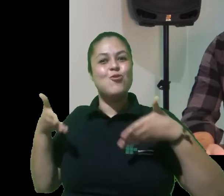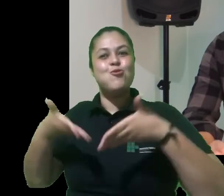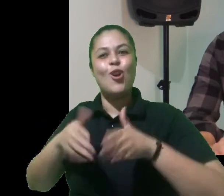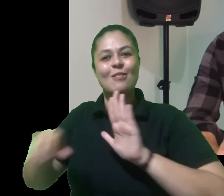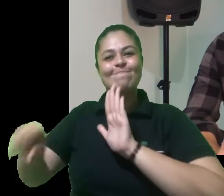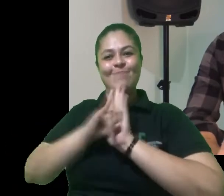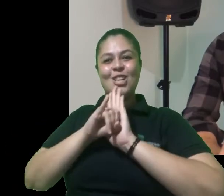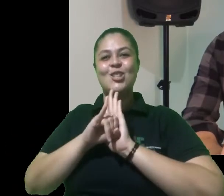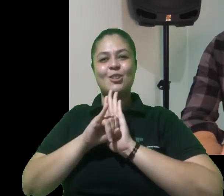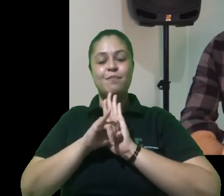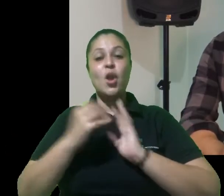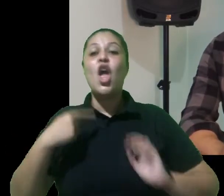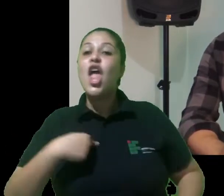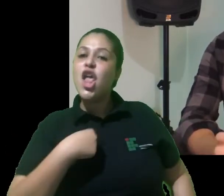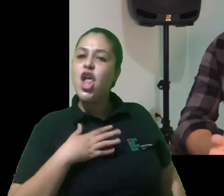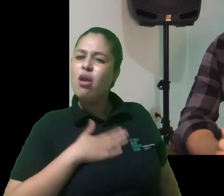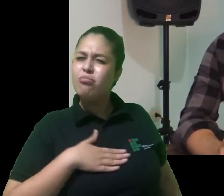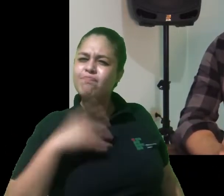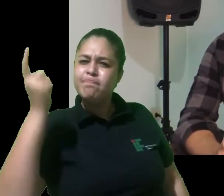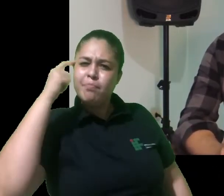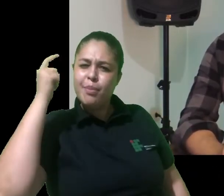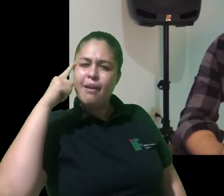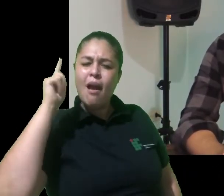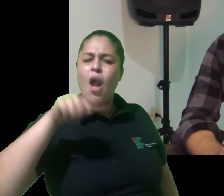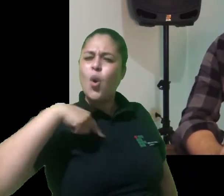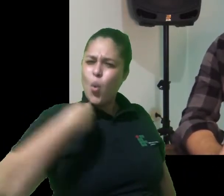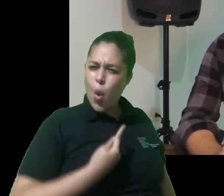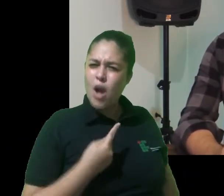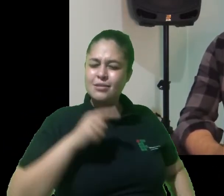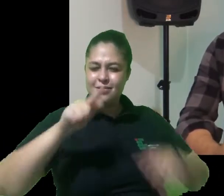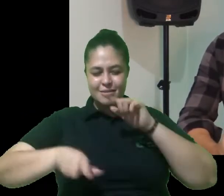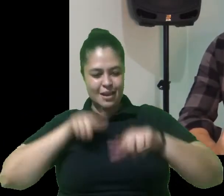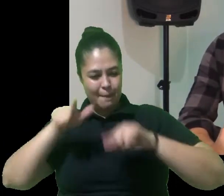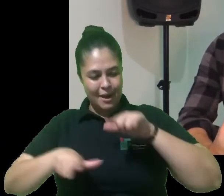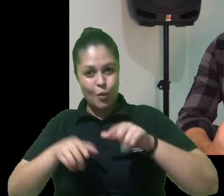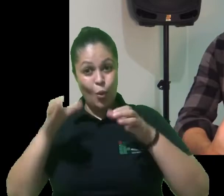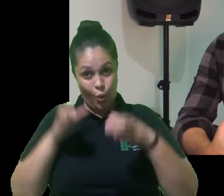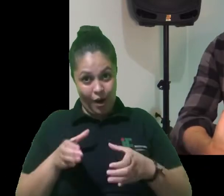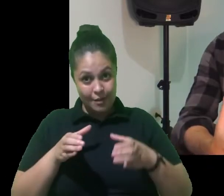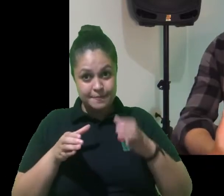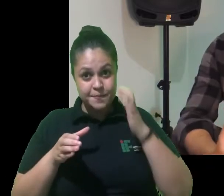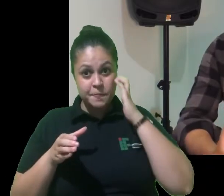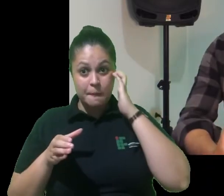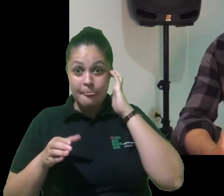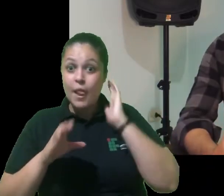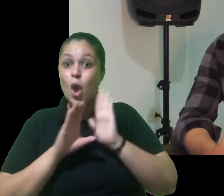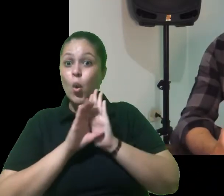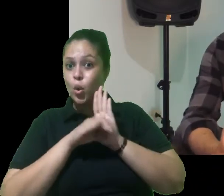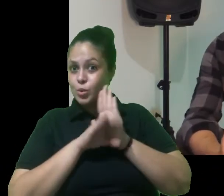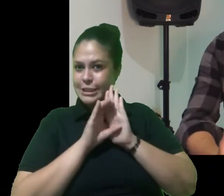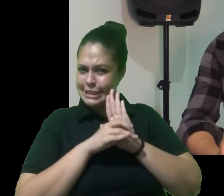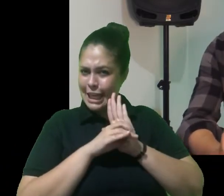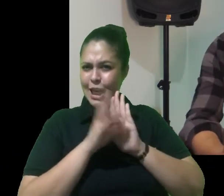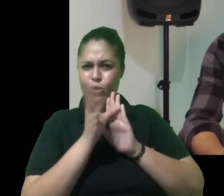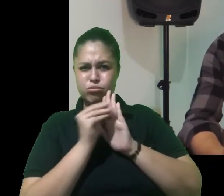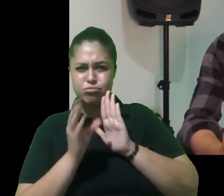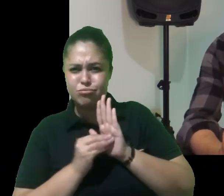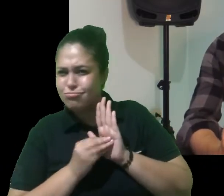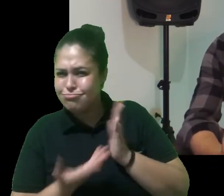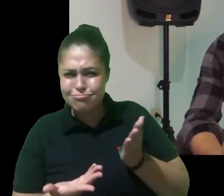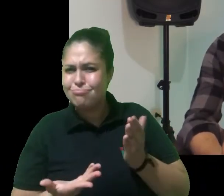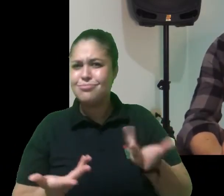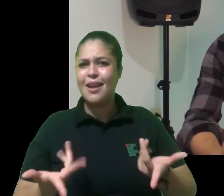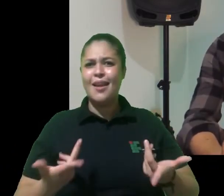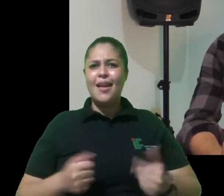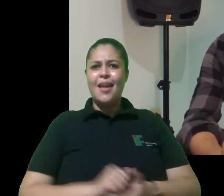identidade. Portanto, eu gosto de pensar que quando trabalhamos o lugar, o conceito ou